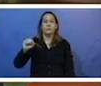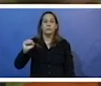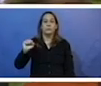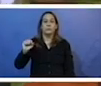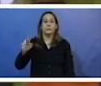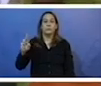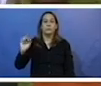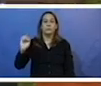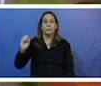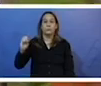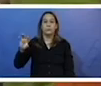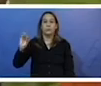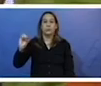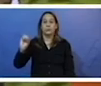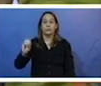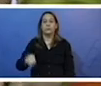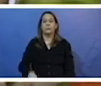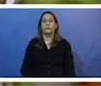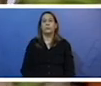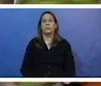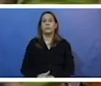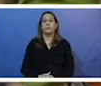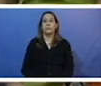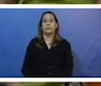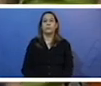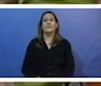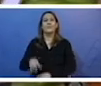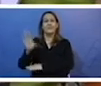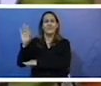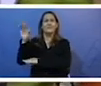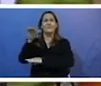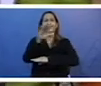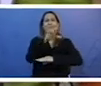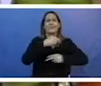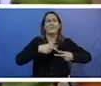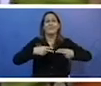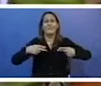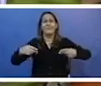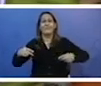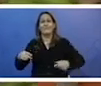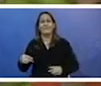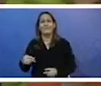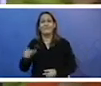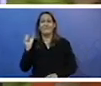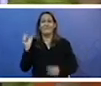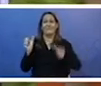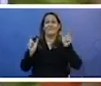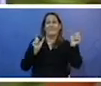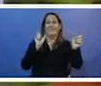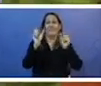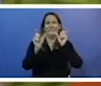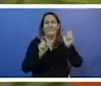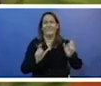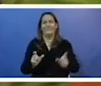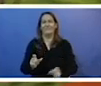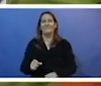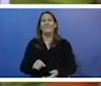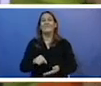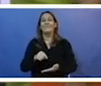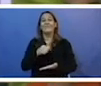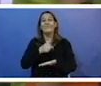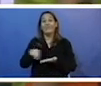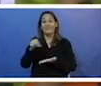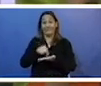Parado. Urá. Ufa, chamamos muitas palavras, né? Cansou até minha garganta aqui. Confira aí se